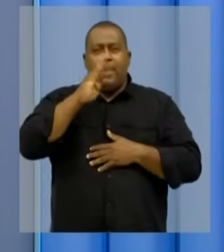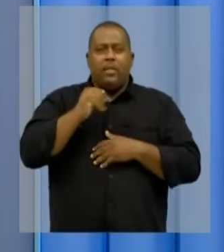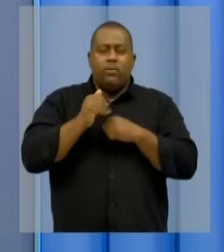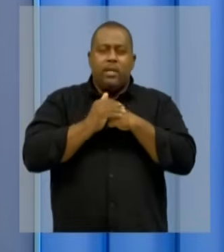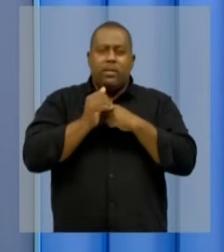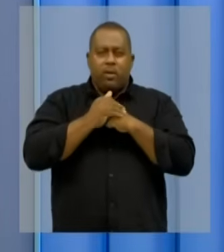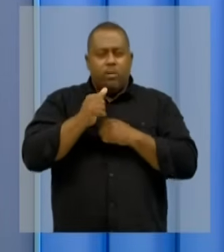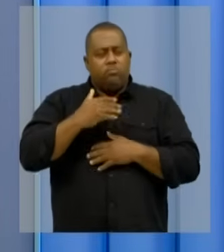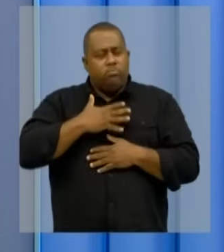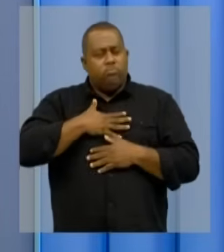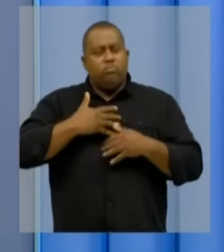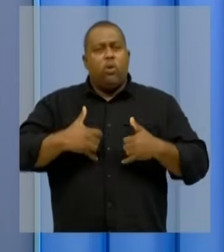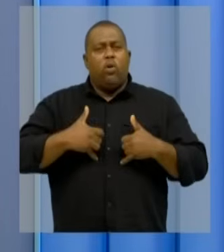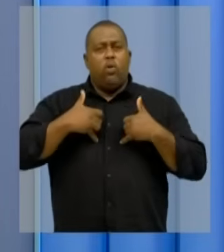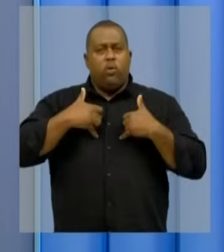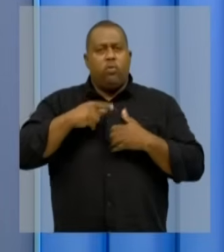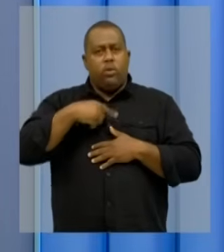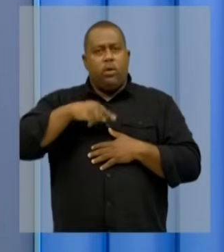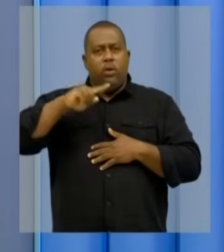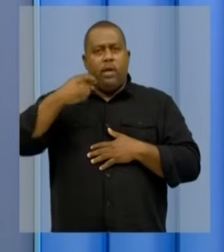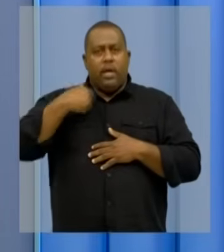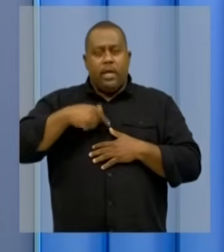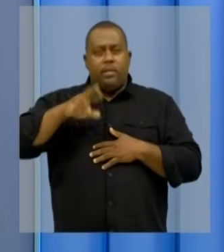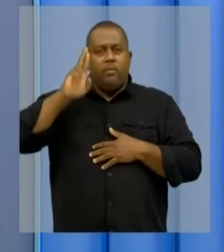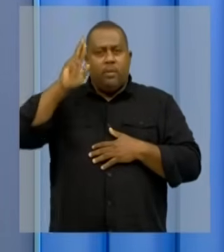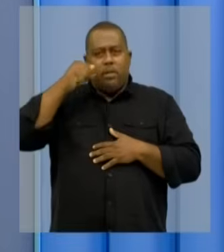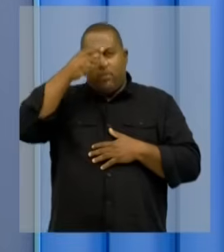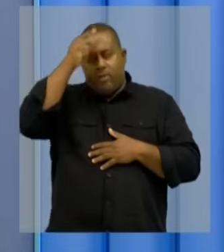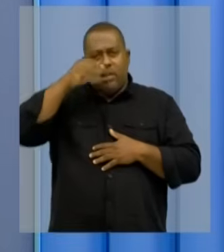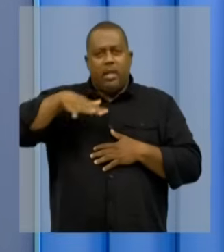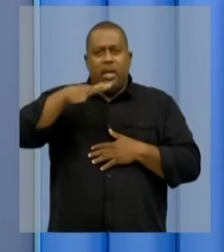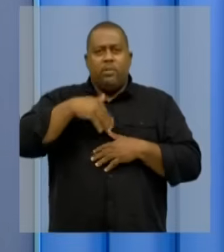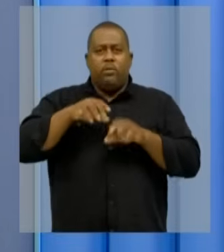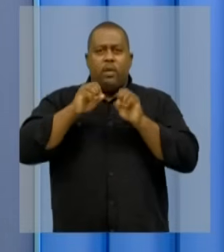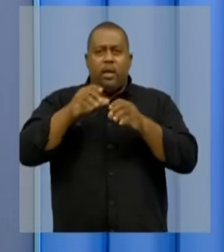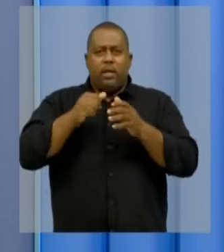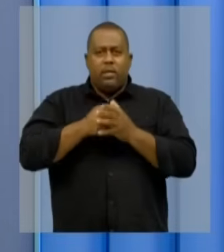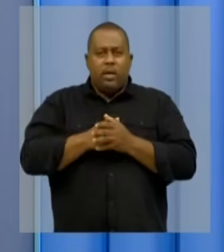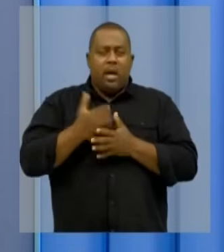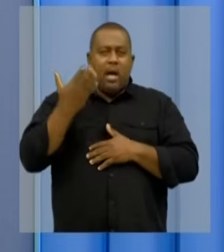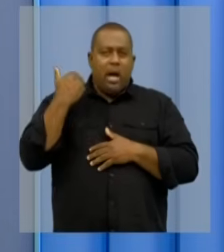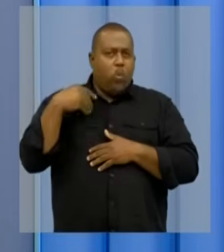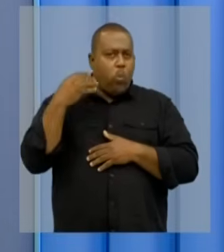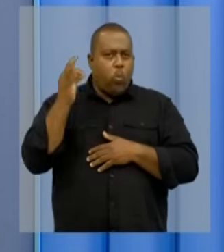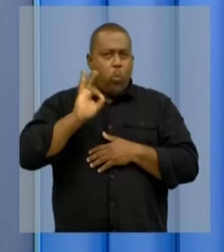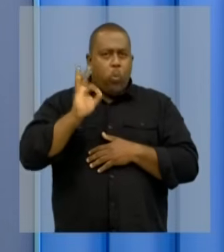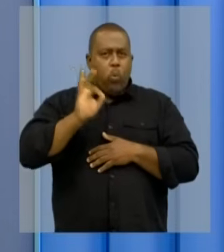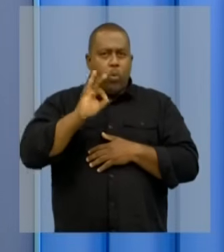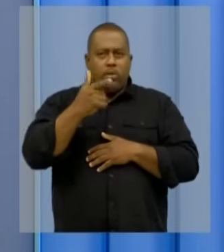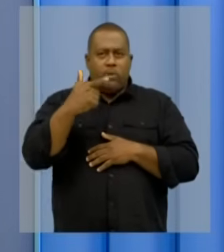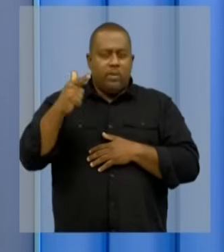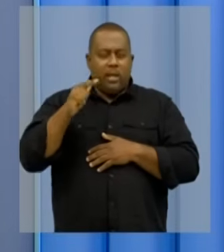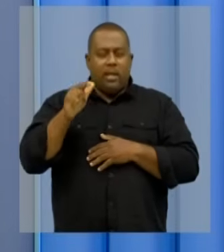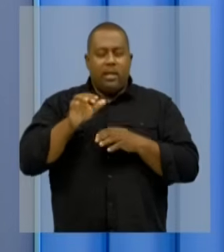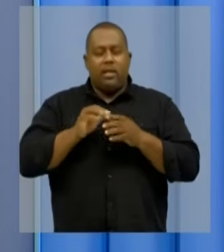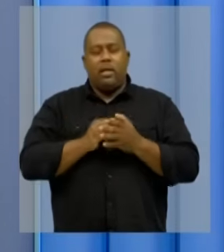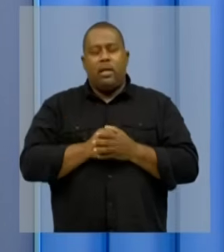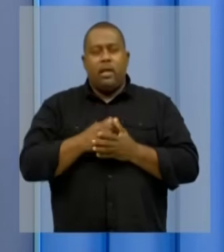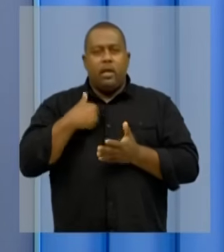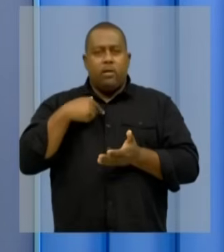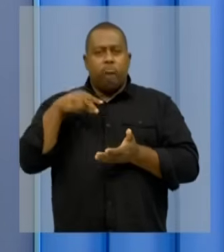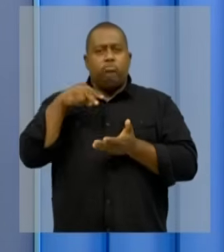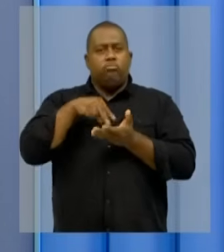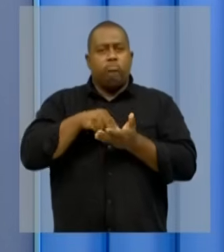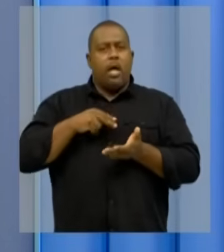meu desempenho à frente da prefeitura na área de educação. O Brasil Carinhoso não existia, a verdade é essa. Quando eu assumi